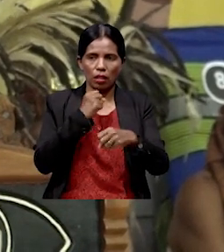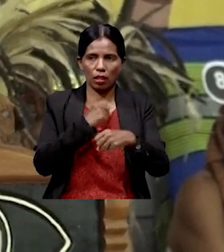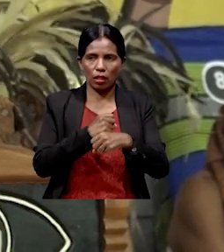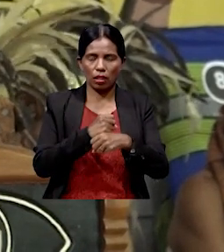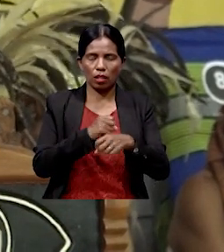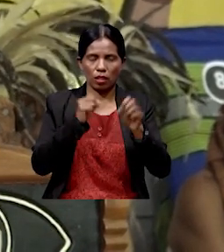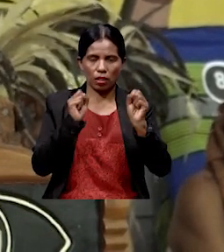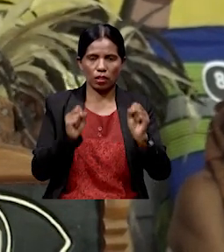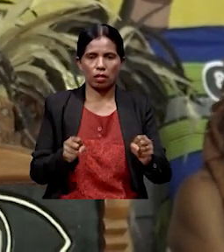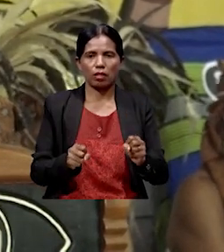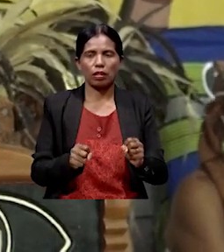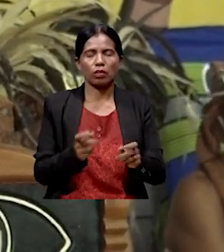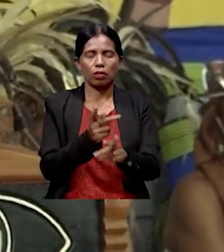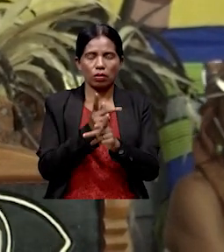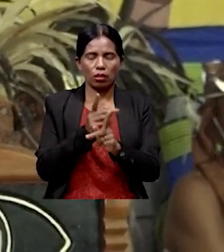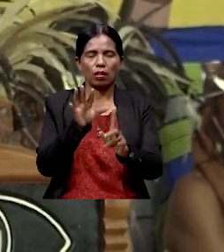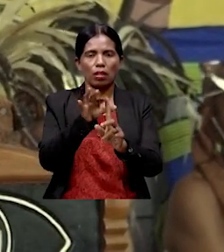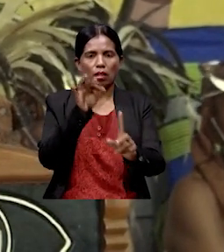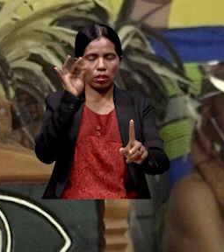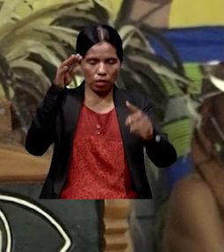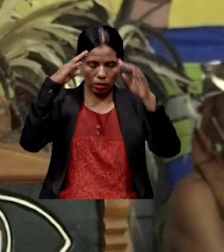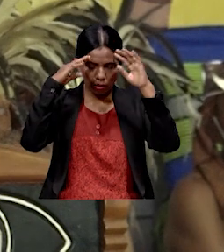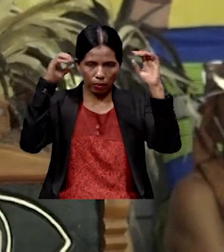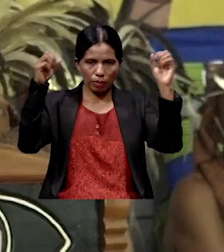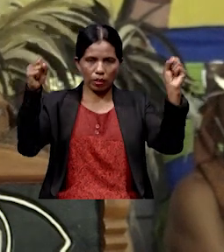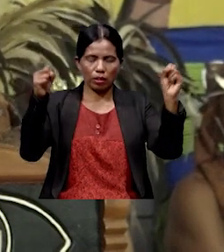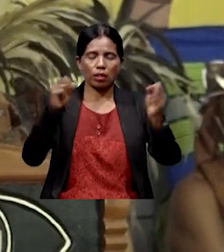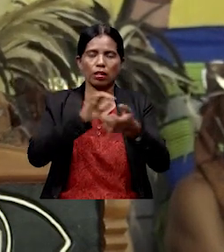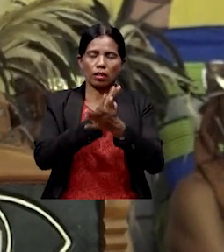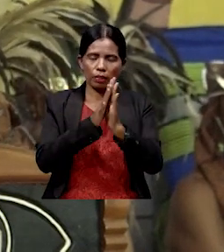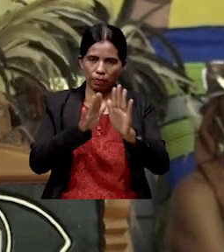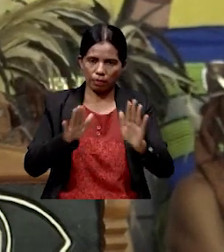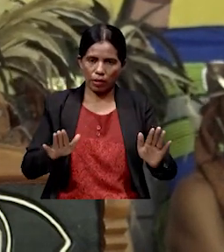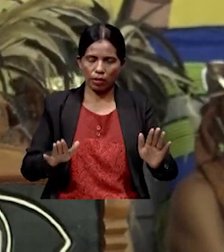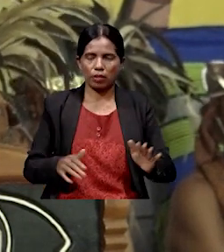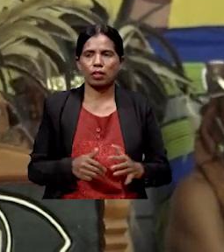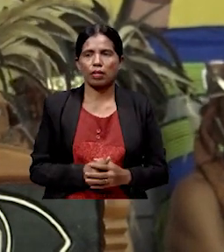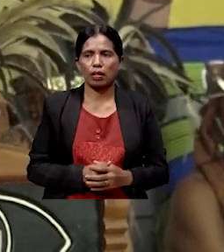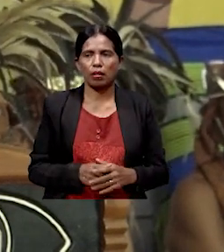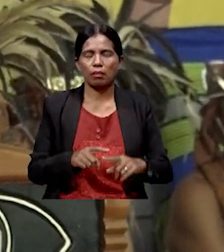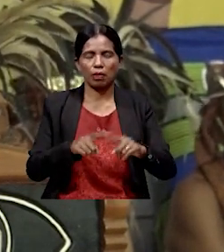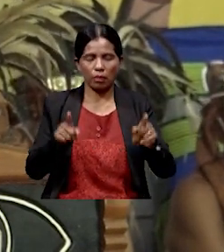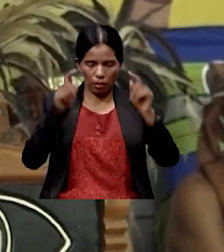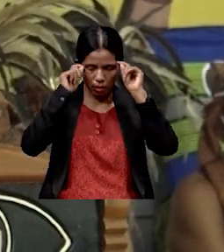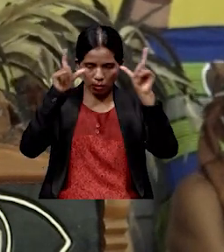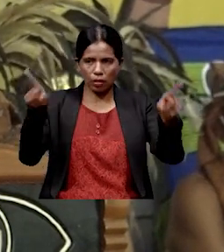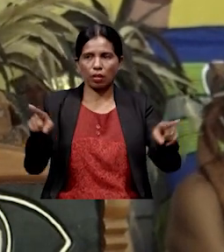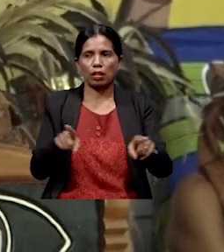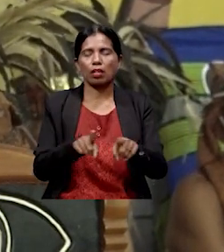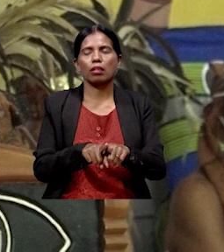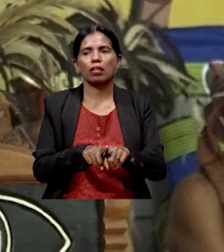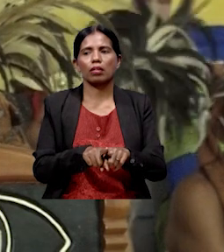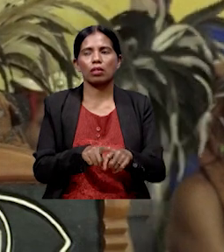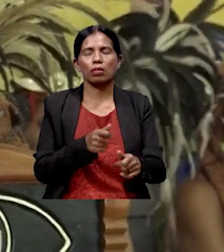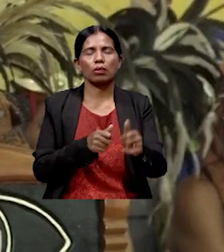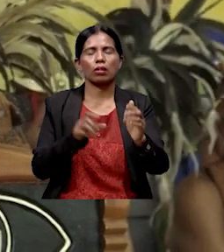segura eleição de paz, estado de ne lá. Mas bem, que morreste nessa tua ita de posição